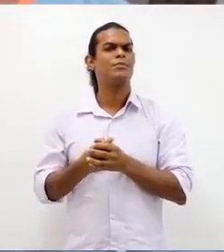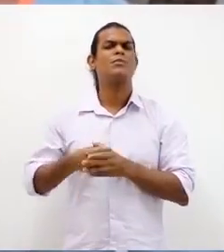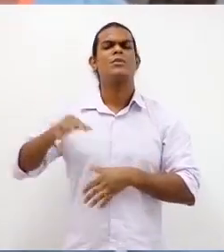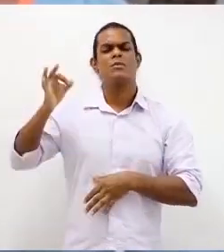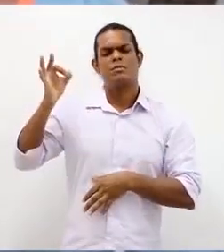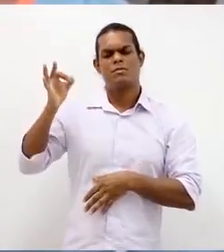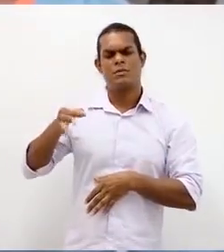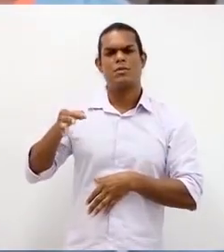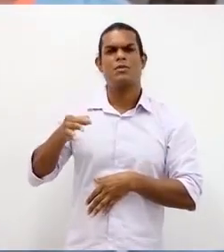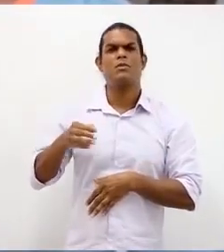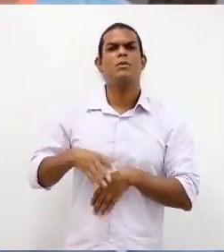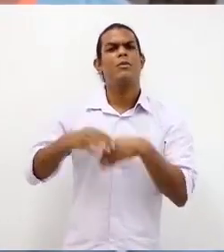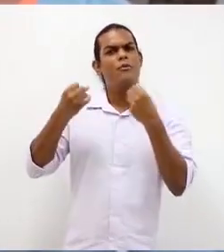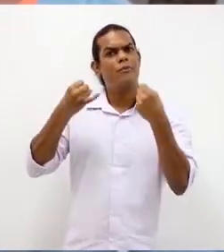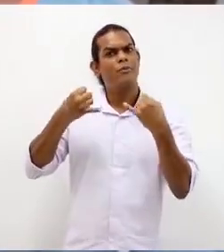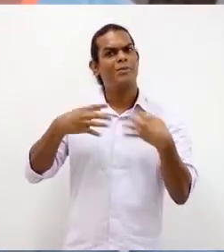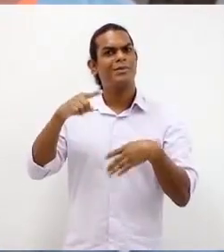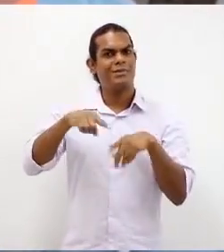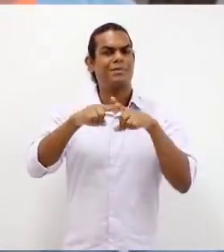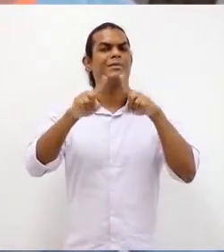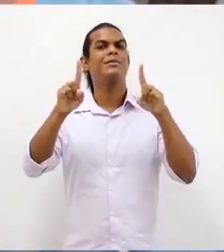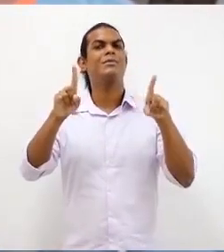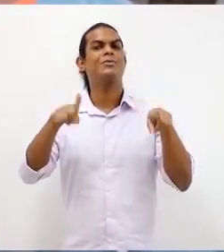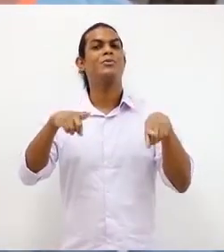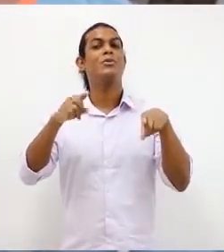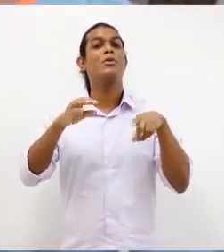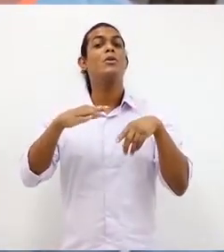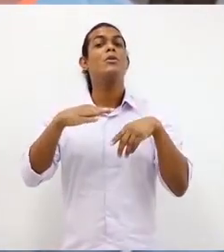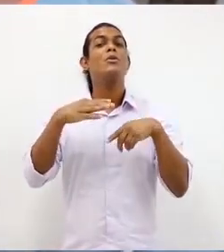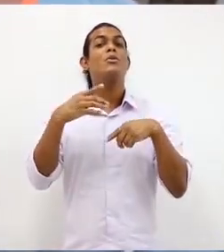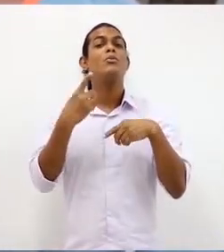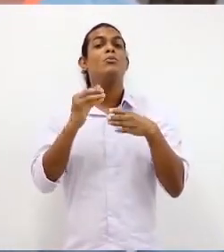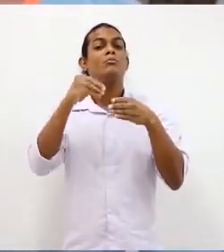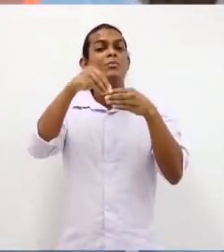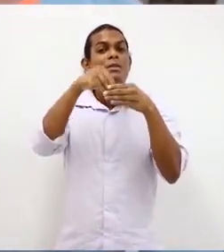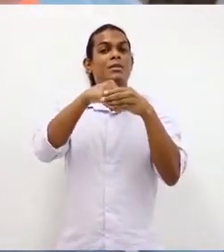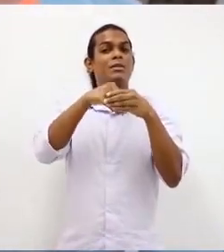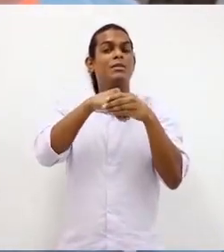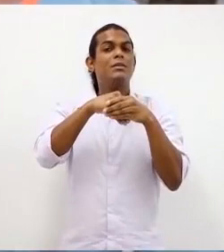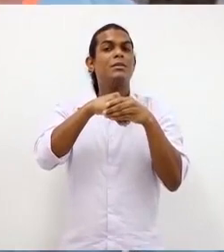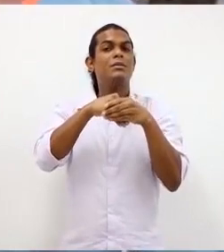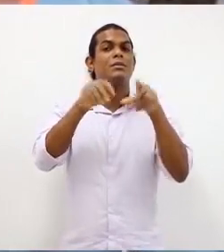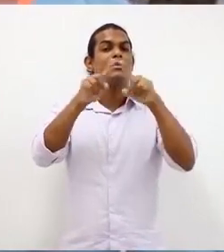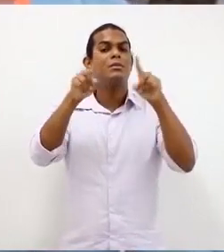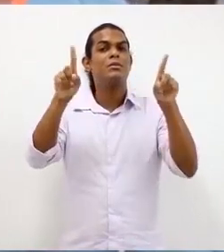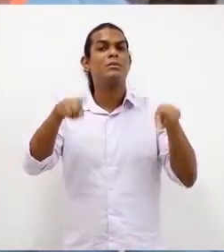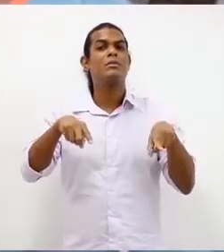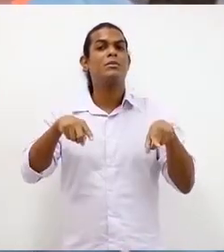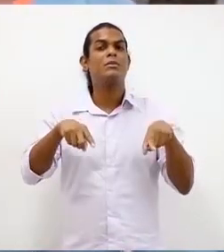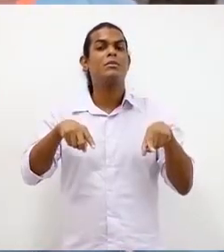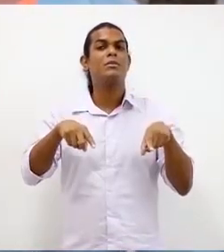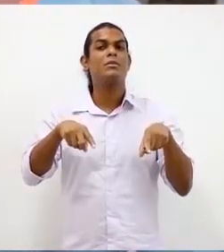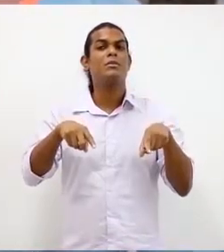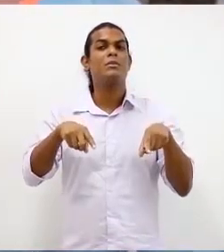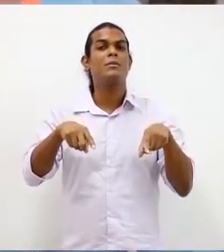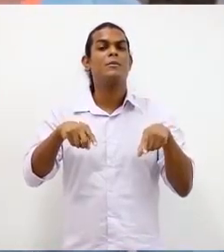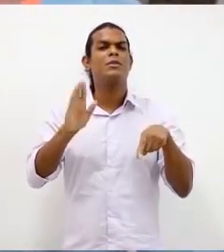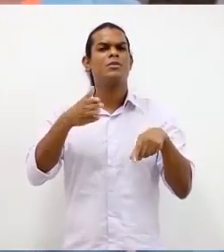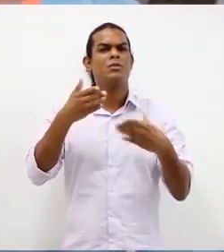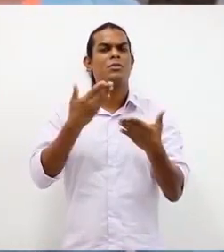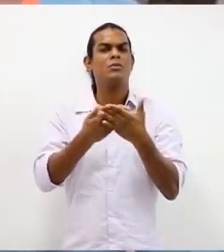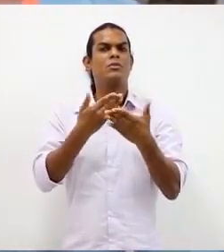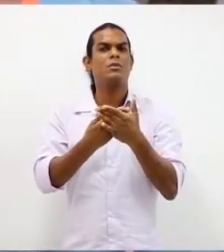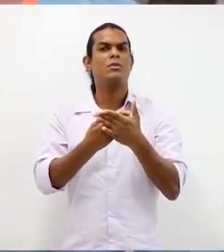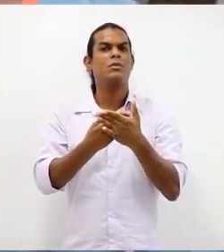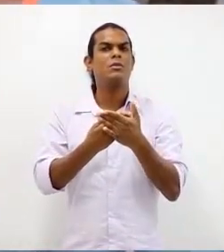Vamos colocar para ele que este programa é uma das etapas, uma das fases do programa que nós estamos estudando e estudamos na fase anterior. Qual foi?